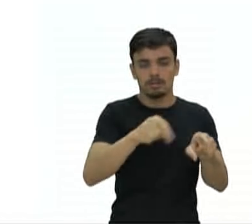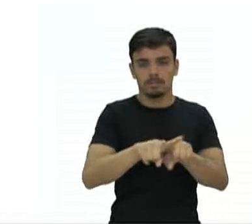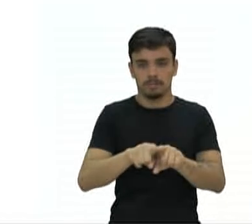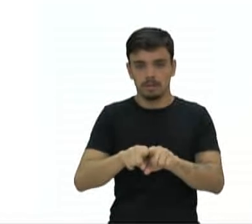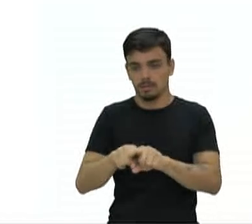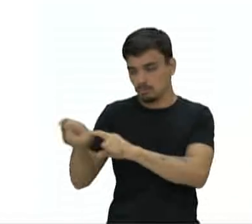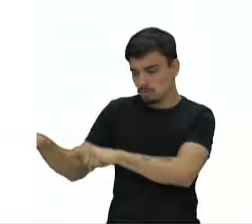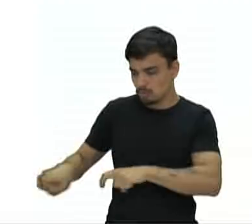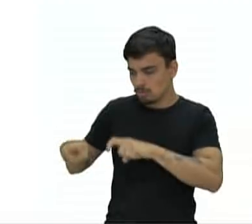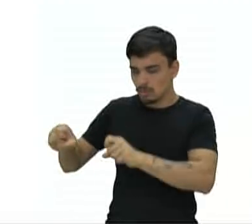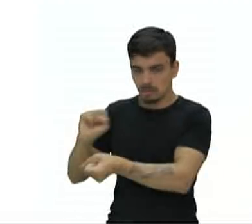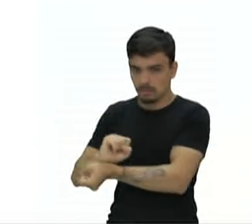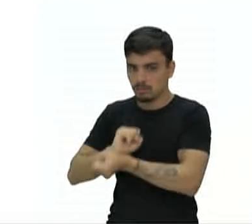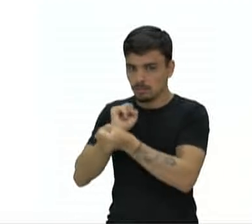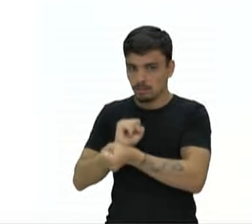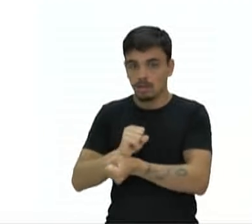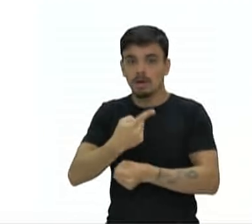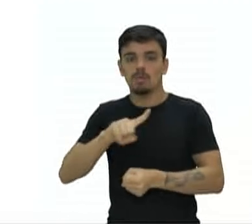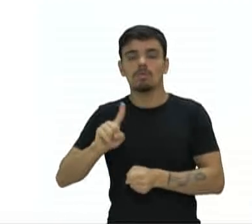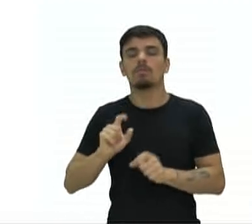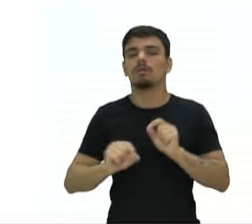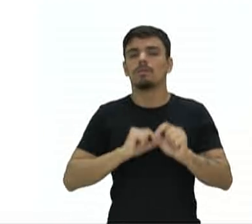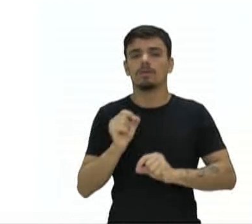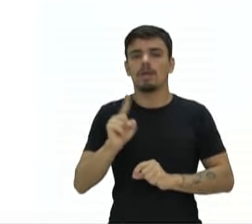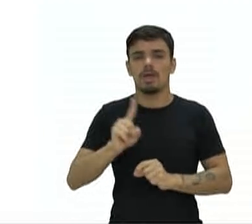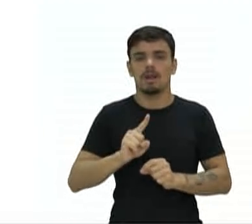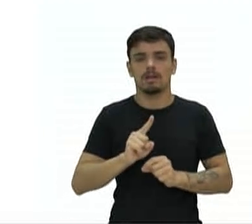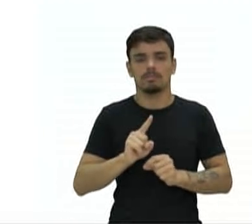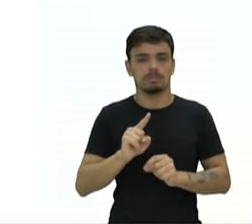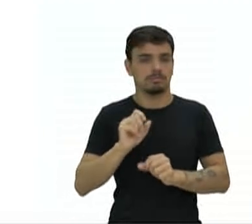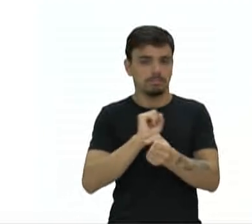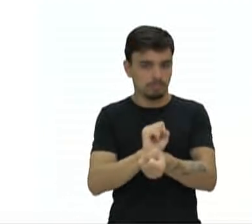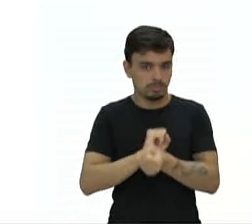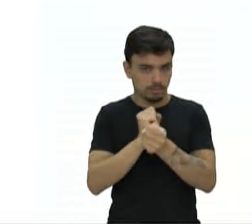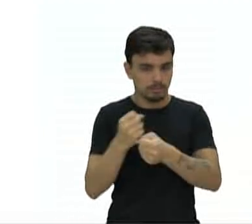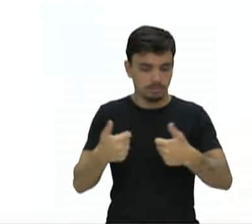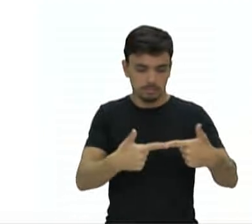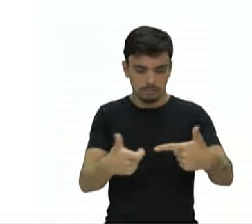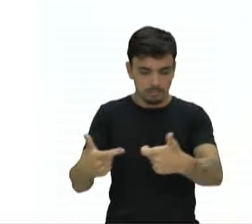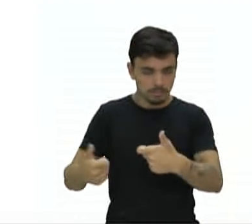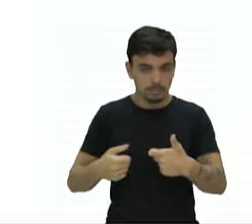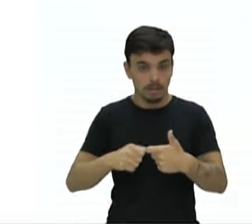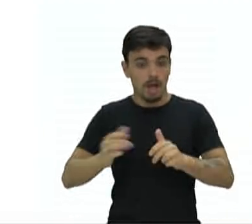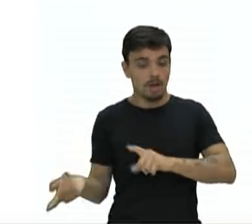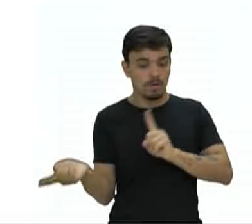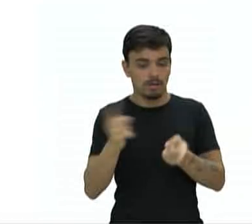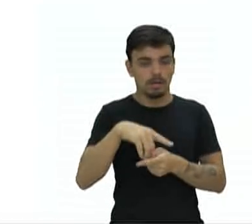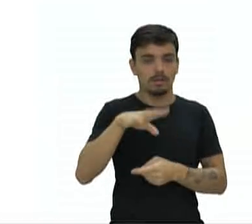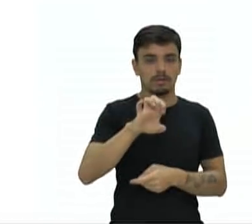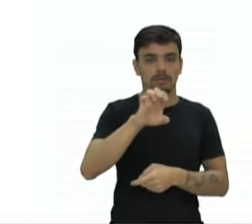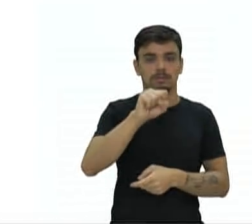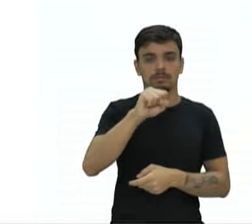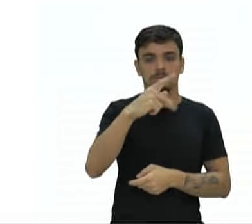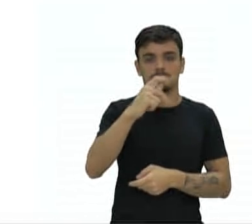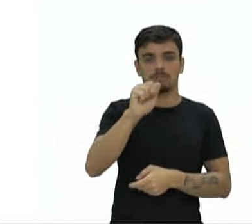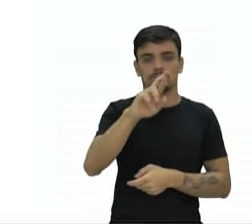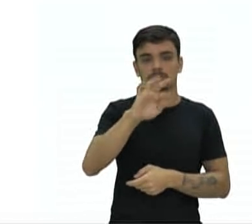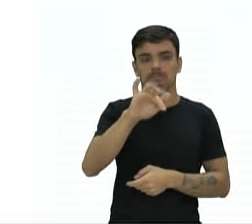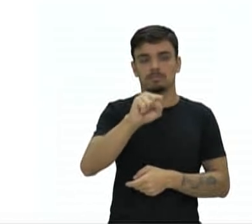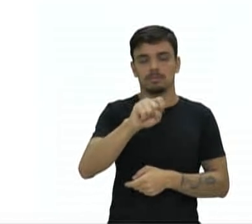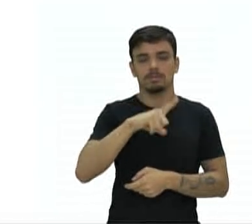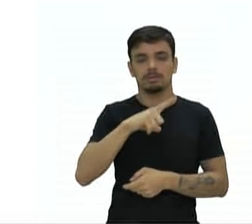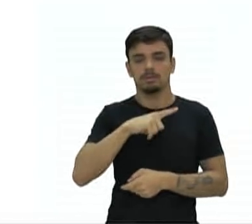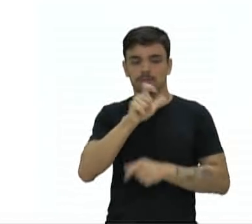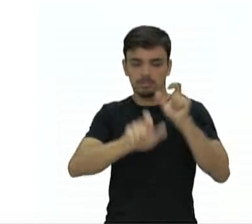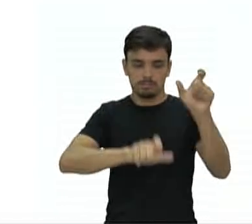escravizados. Esses últimos eram prisioneiros de guerra, como o Sr. Roberto, inclusive, deu uma dica para vocês. Já em Esparta, havia os espartanos que descendiam dos